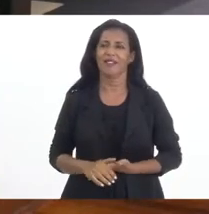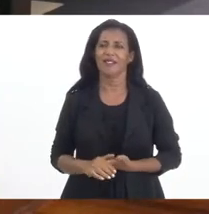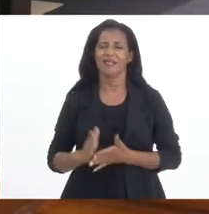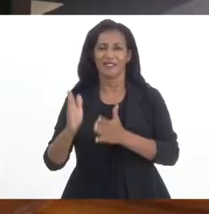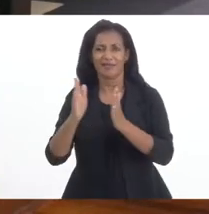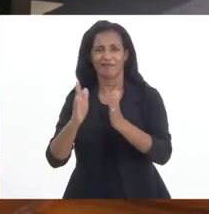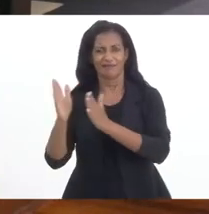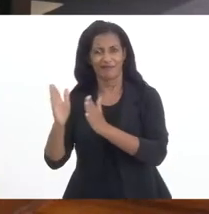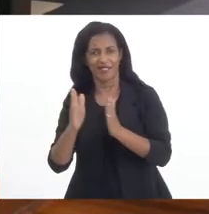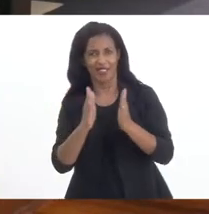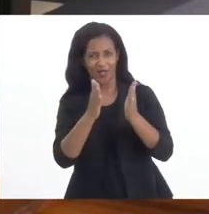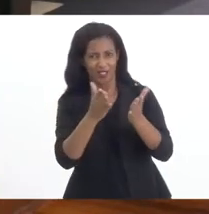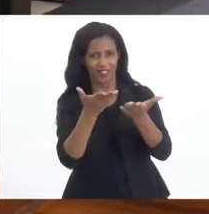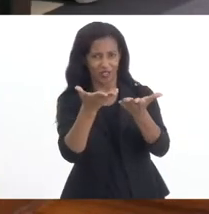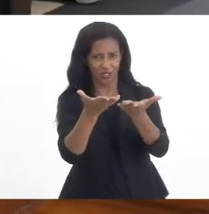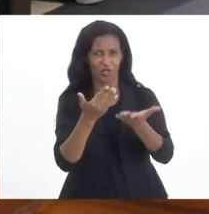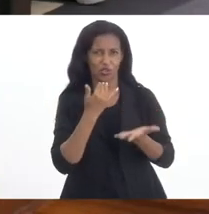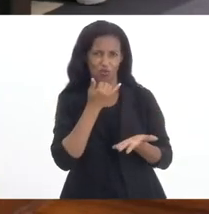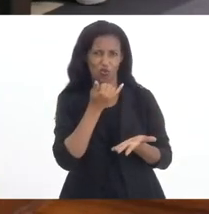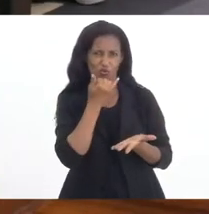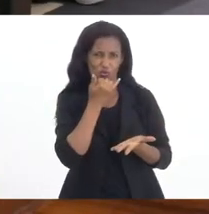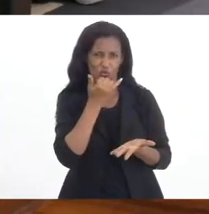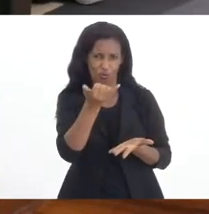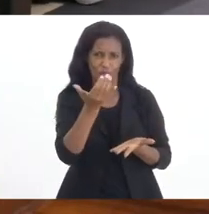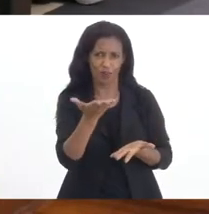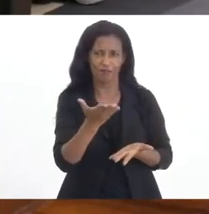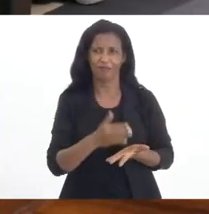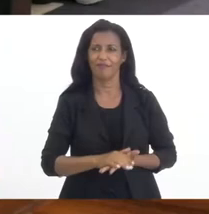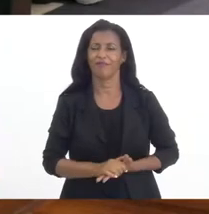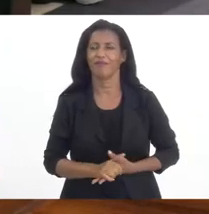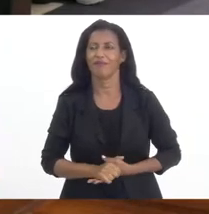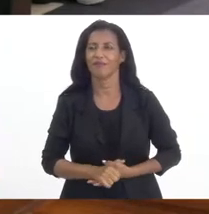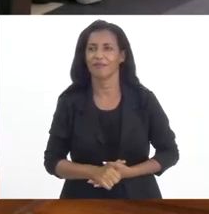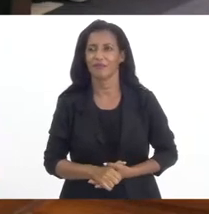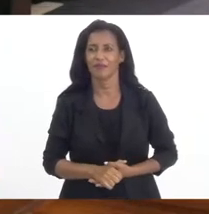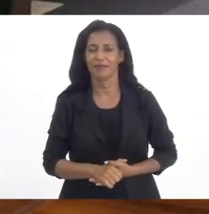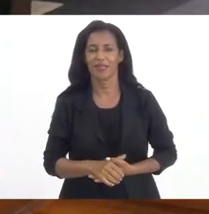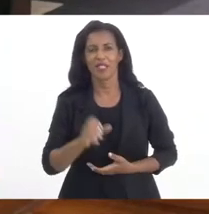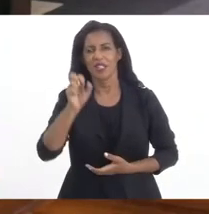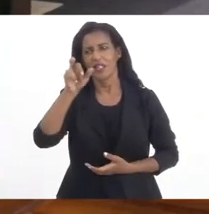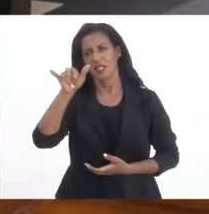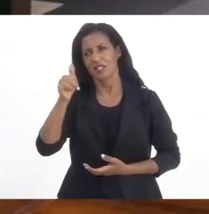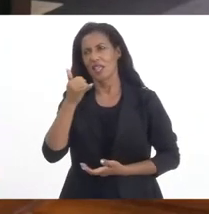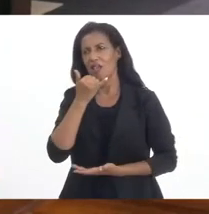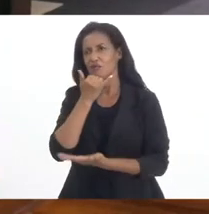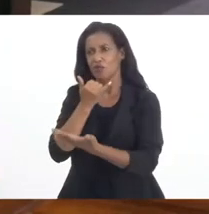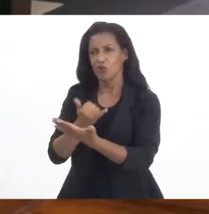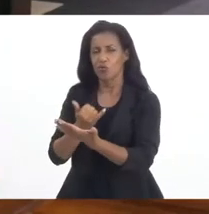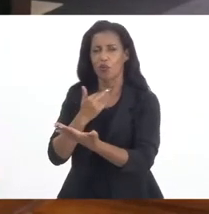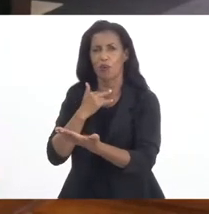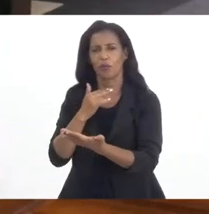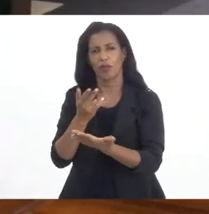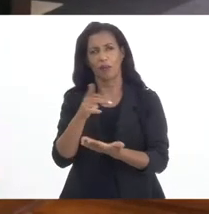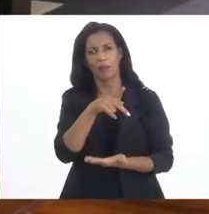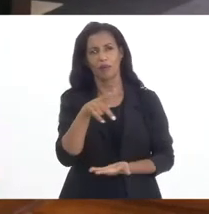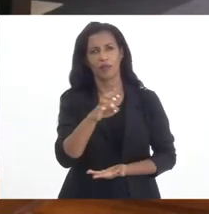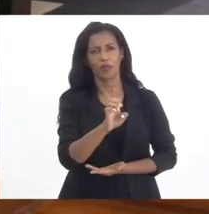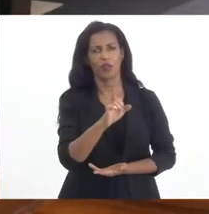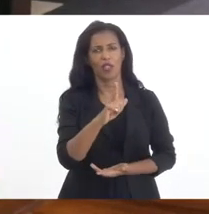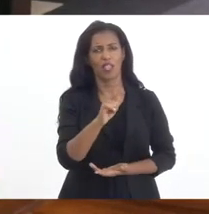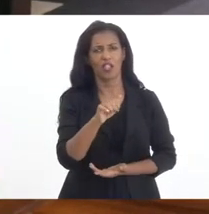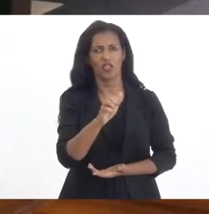o Sérgio do Cinto Perde também queria falar, desculpa, Sérgio, não foi hoje, não foi possível garantir a sua palavra. Então, professor Edgar Leite.